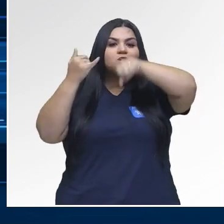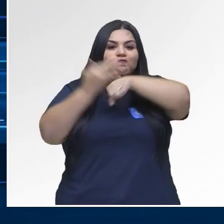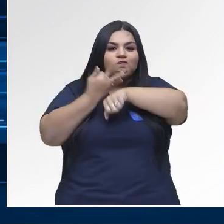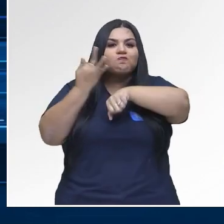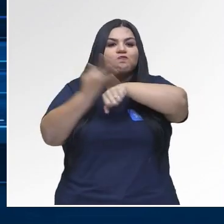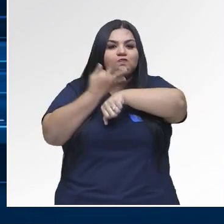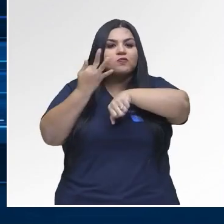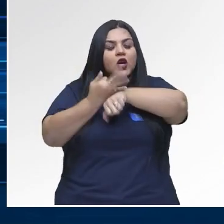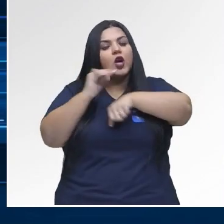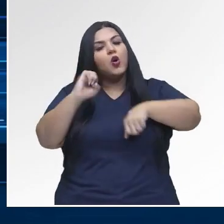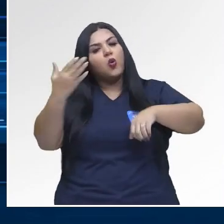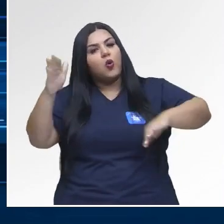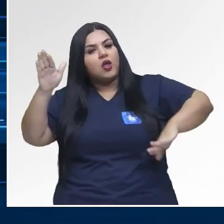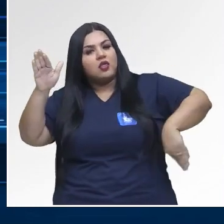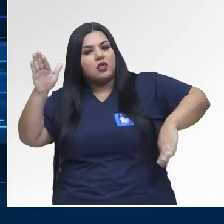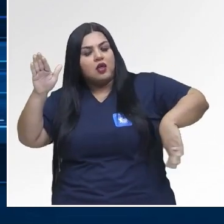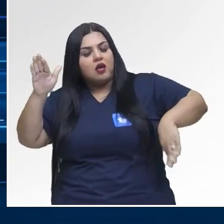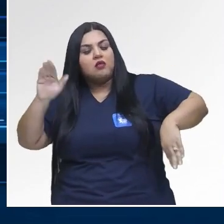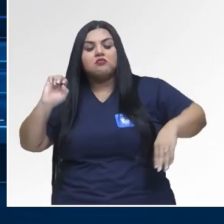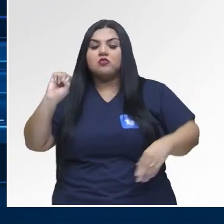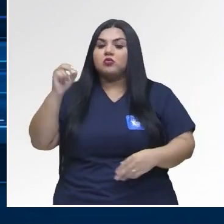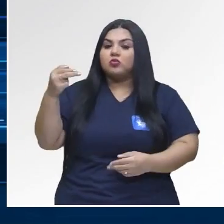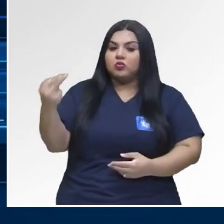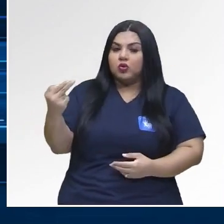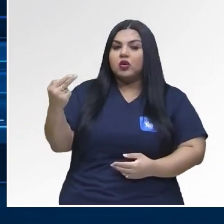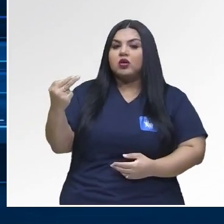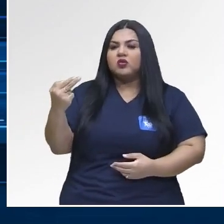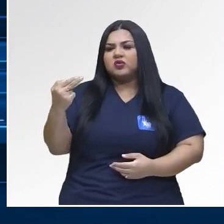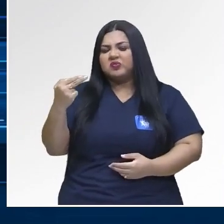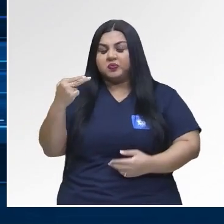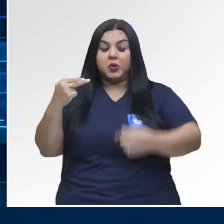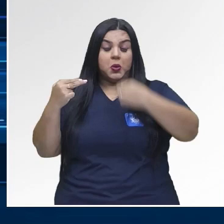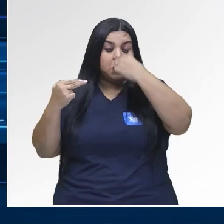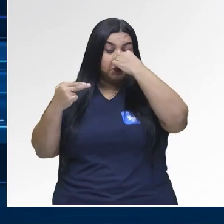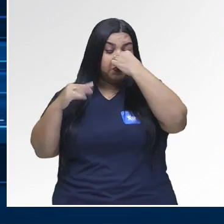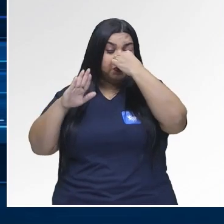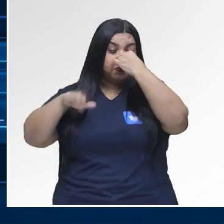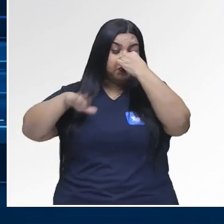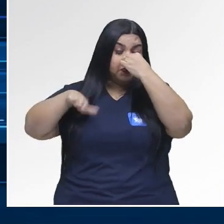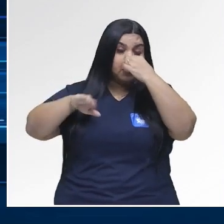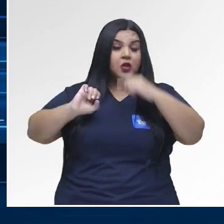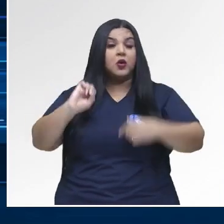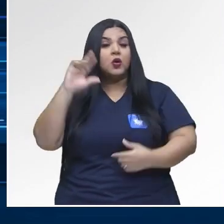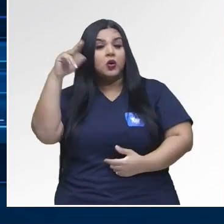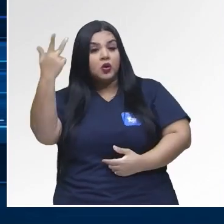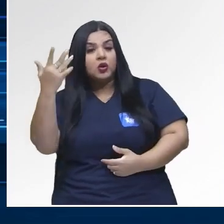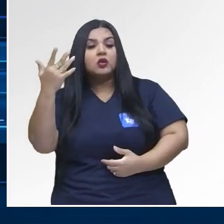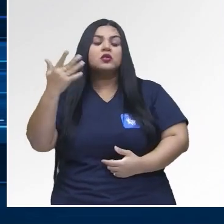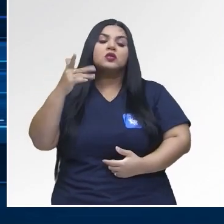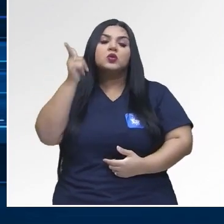ou você vai nadar, ou algum lugar está fedendo, né? Então, o que acontece? Você consegue ter esse